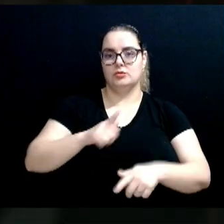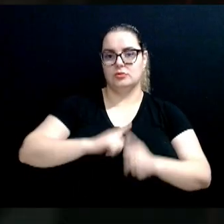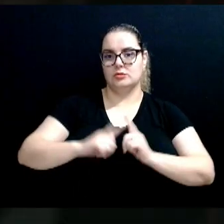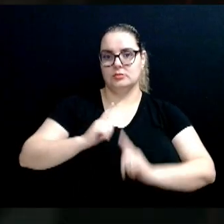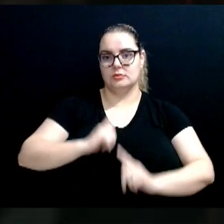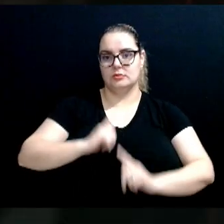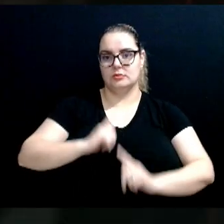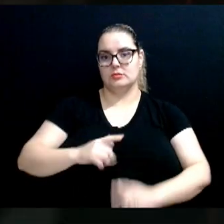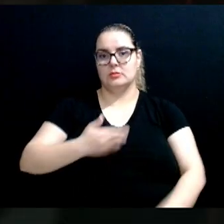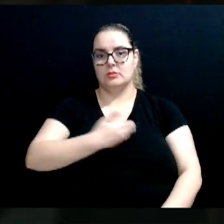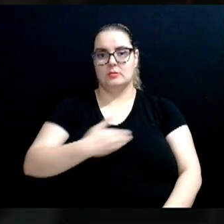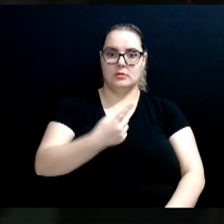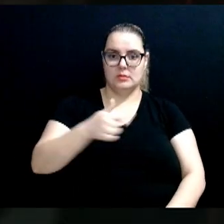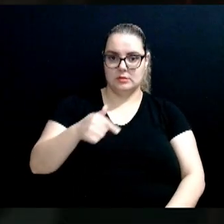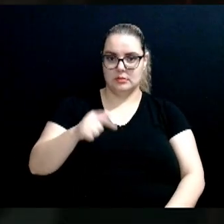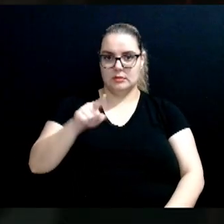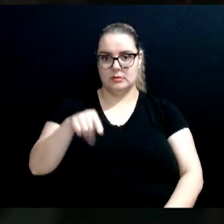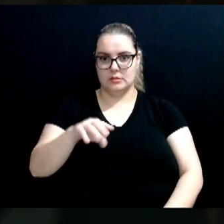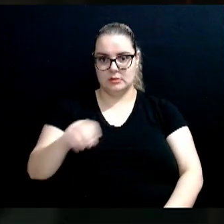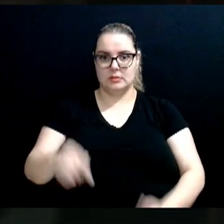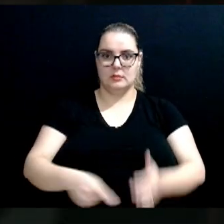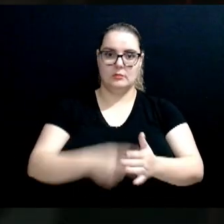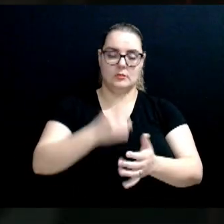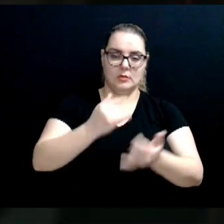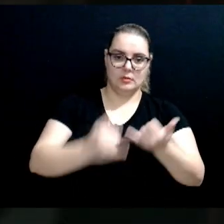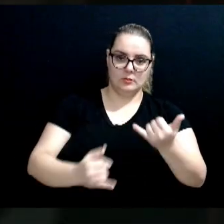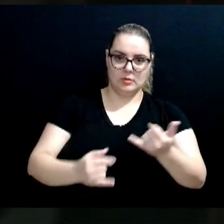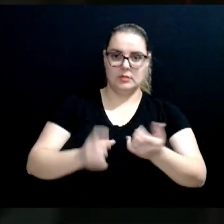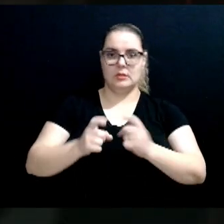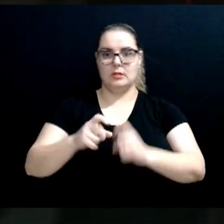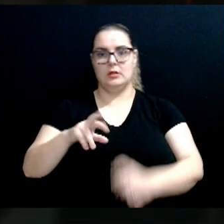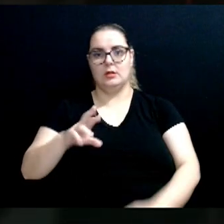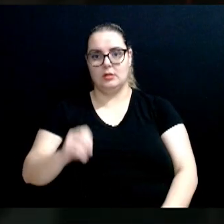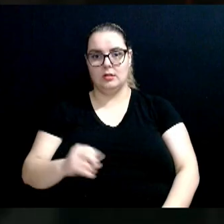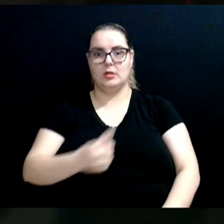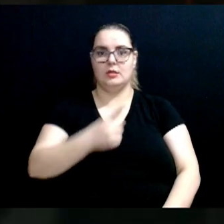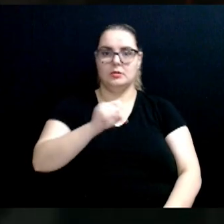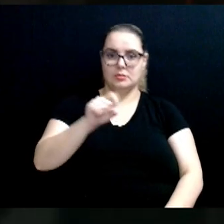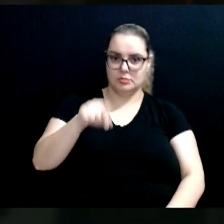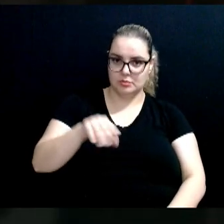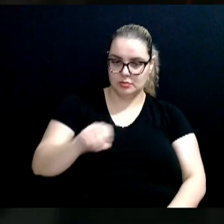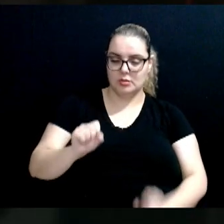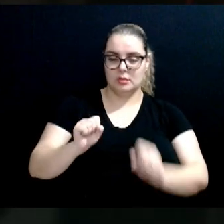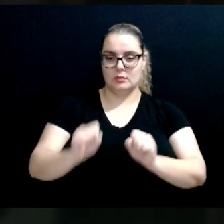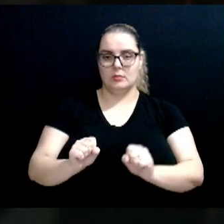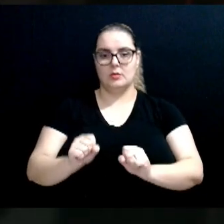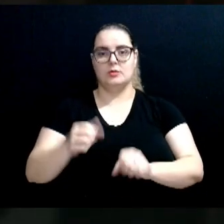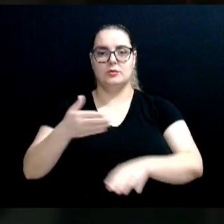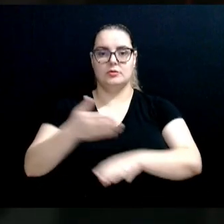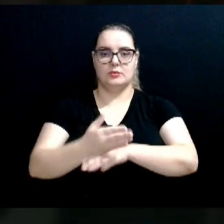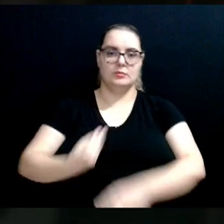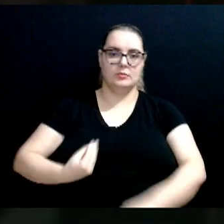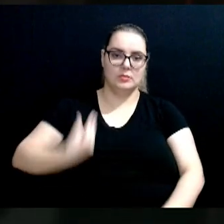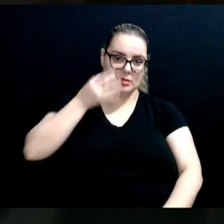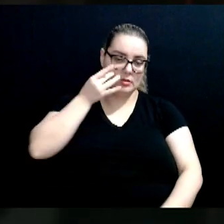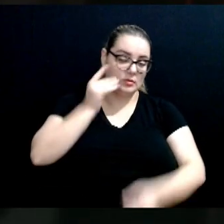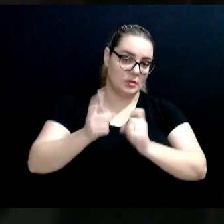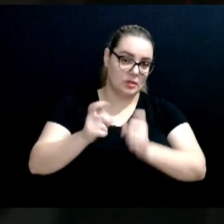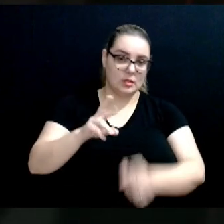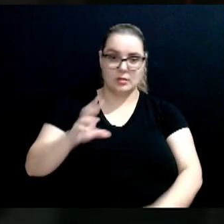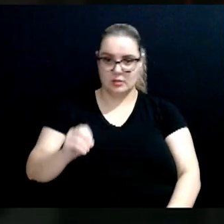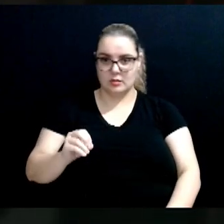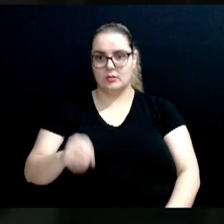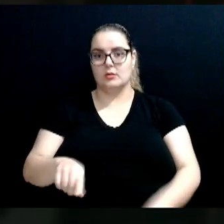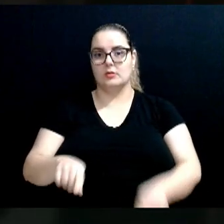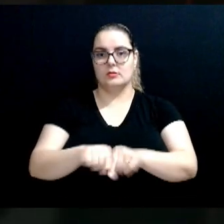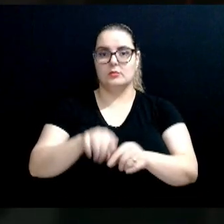17h tem a primeira parte da reunião ordinária, às 18h tem reunião ordinária, você pode participar presencialmente no plenário, também pelo canal do